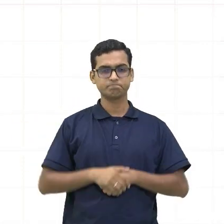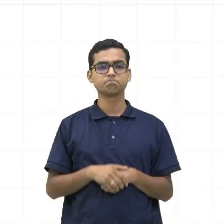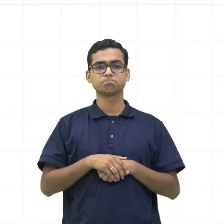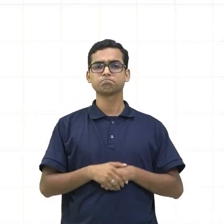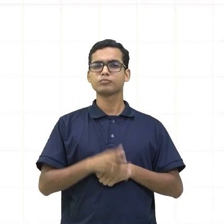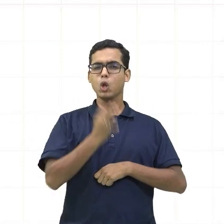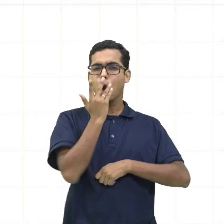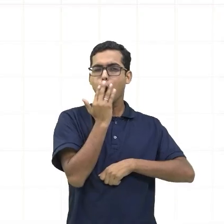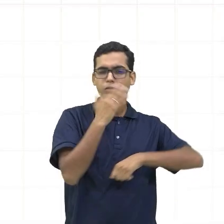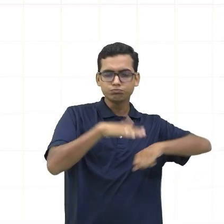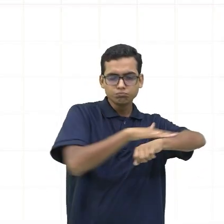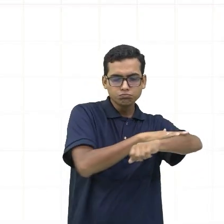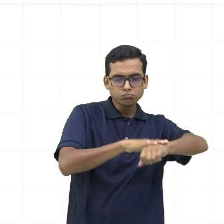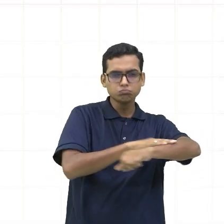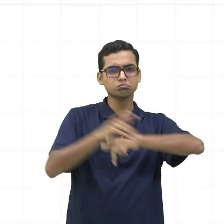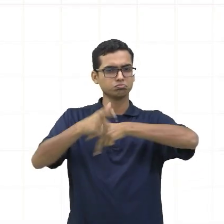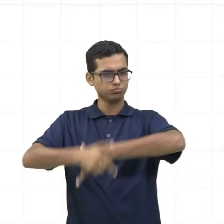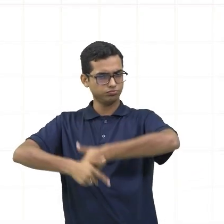ou raça,